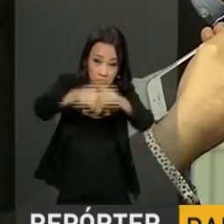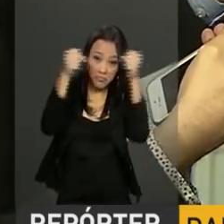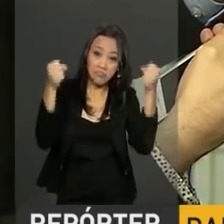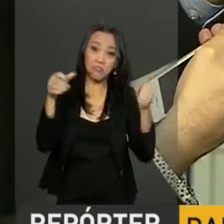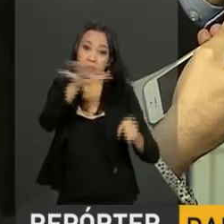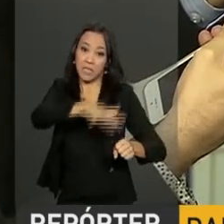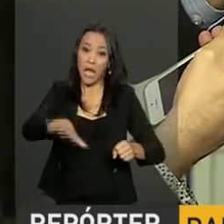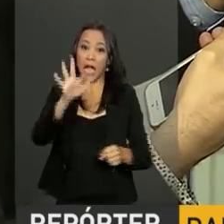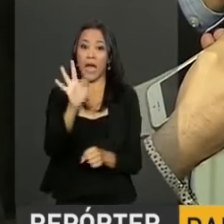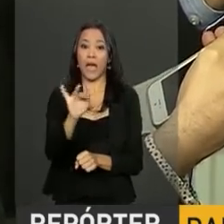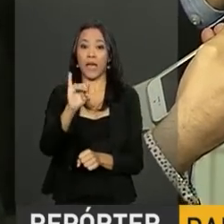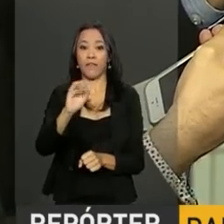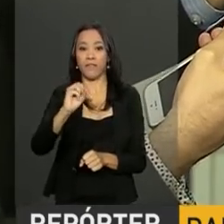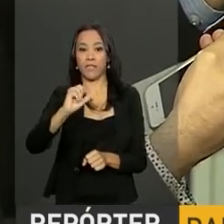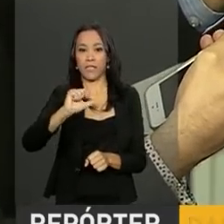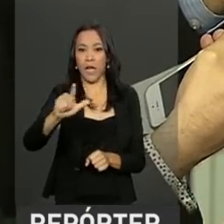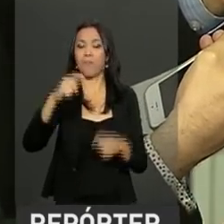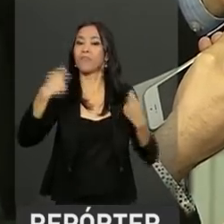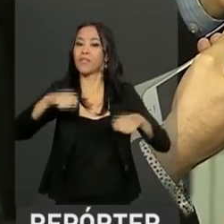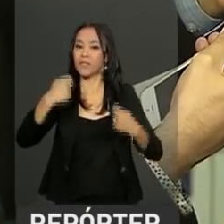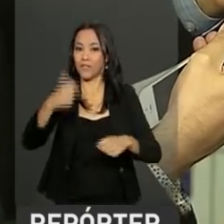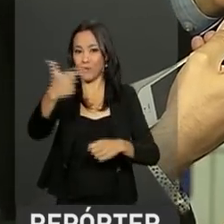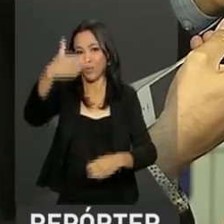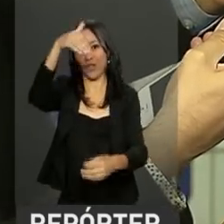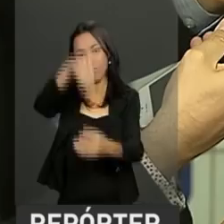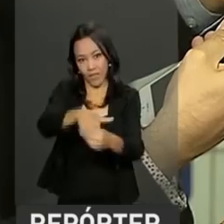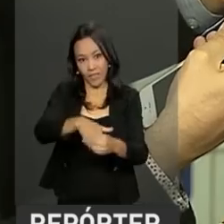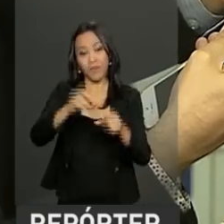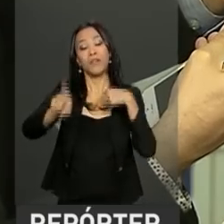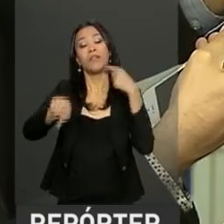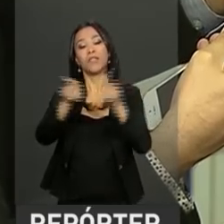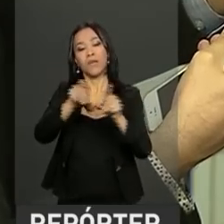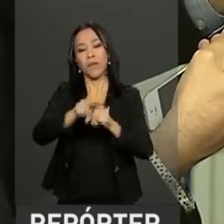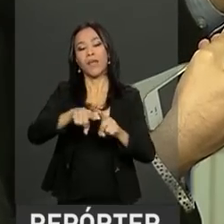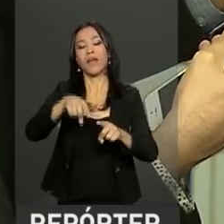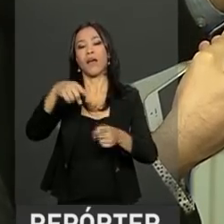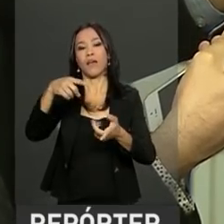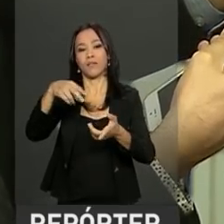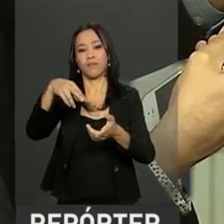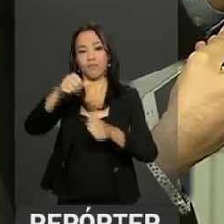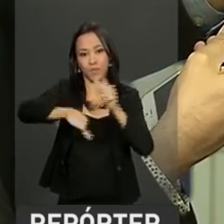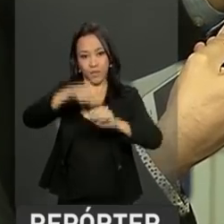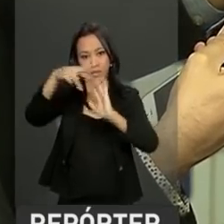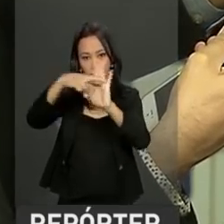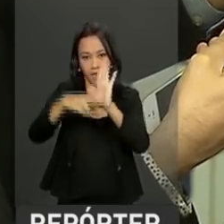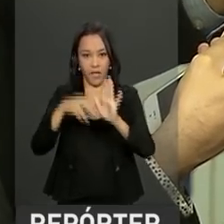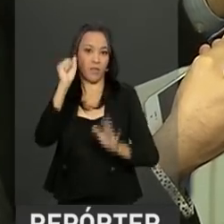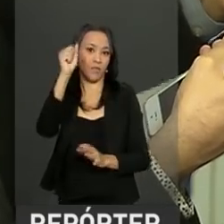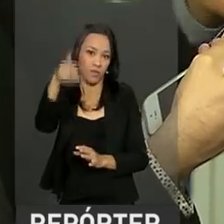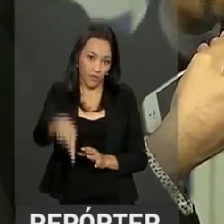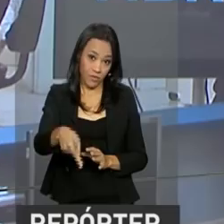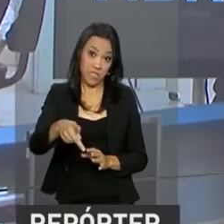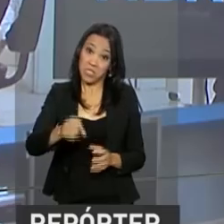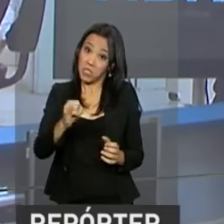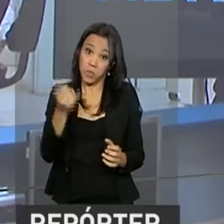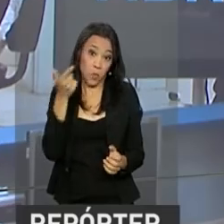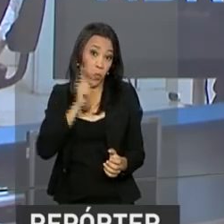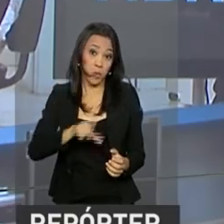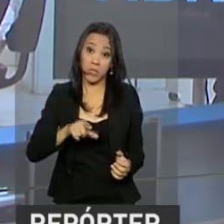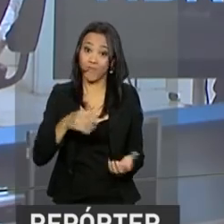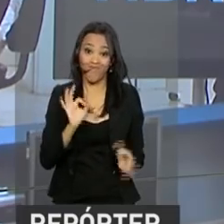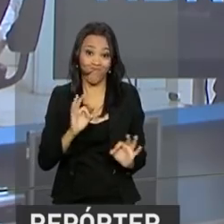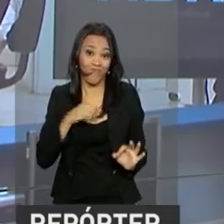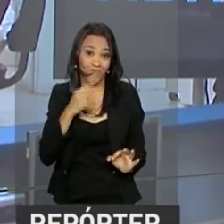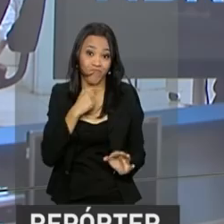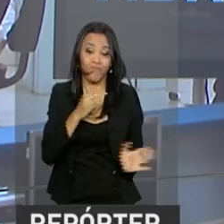Mas ainda precisa o segundo turno e a reforma da Previdência. Sem a reforma da Previdência, a vitória de hoje não vai adiantar. E